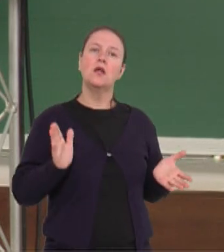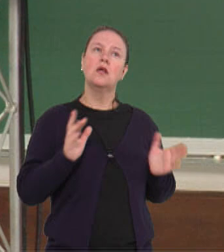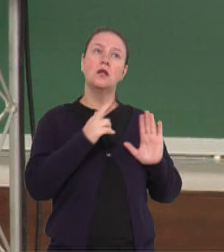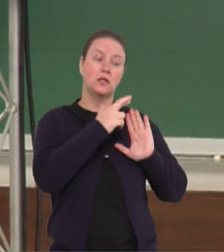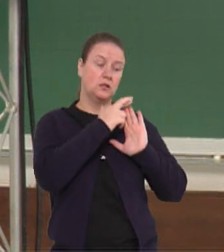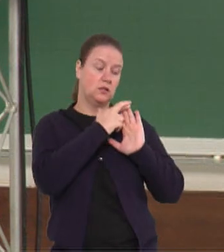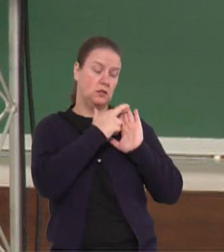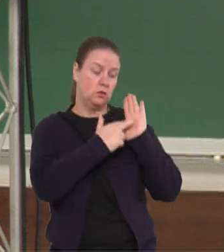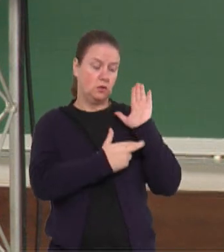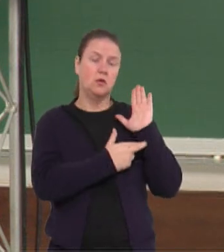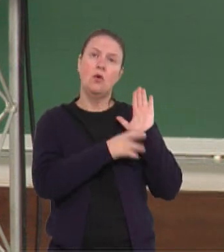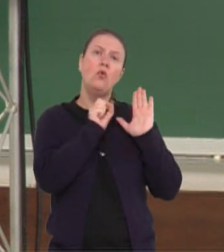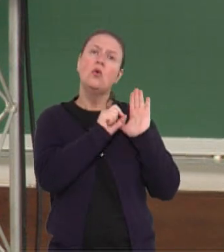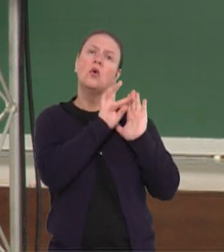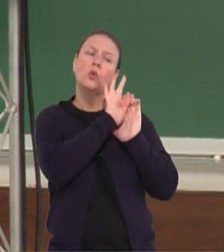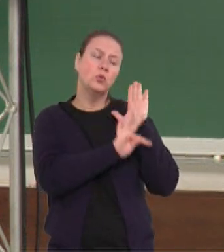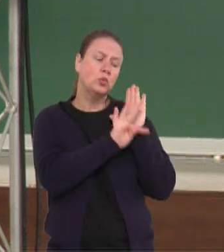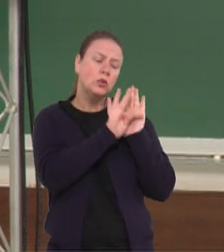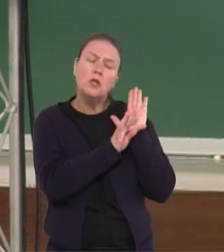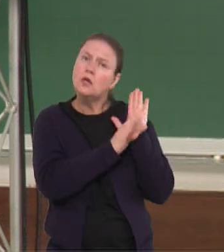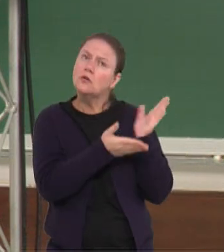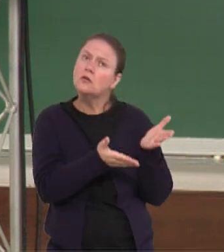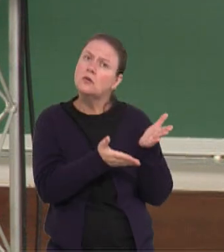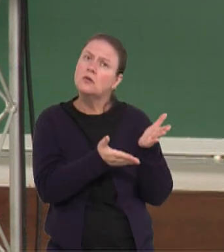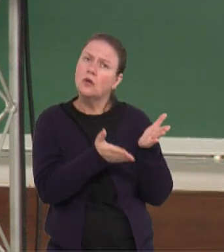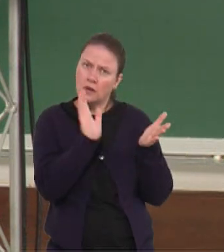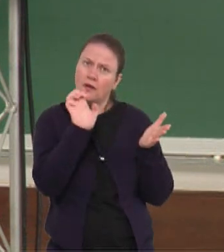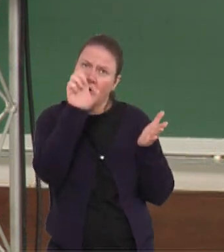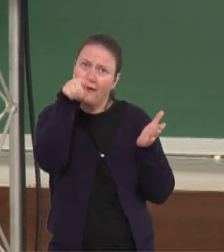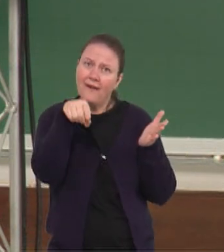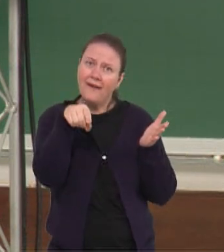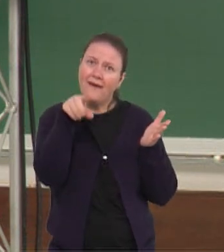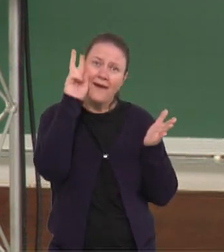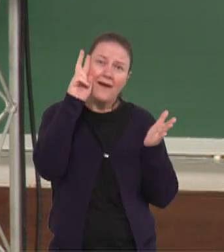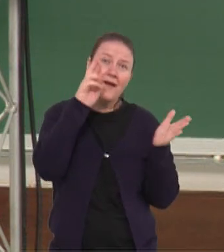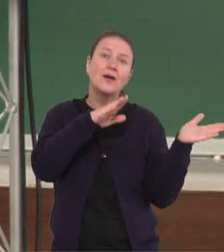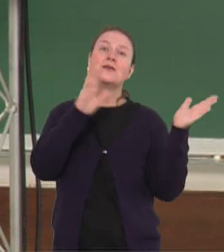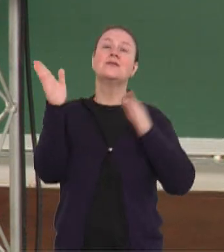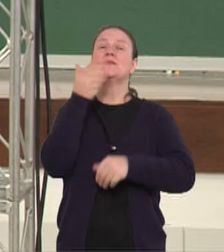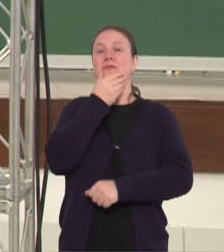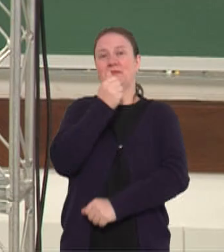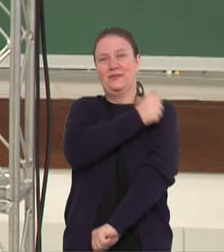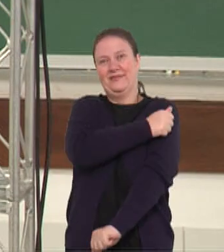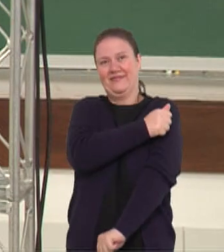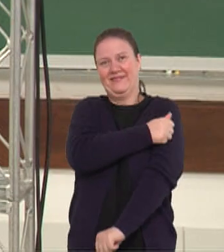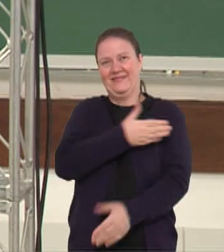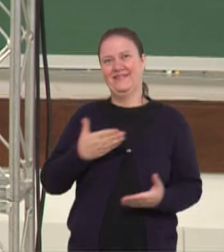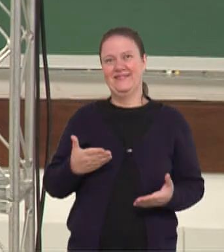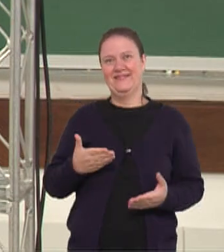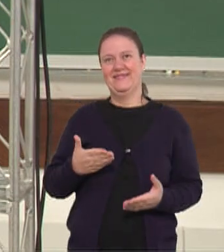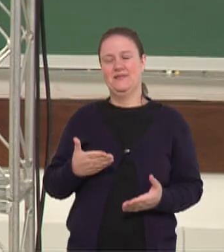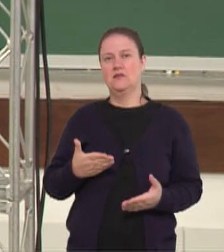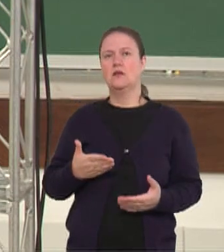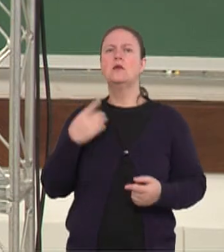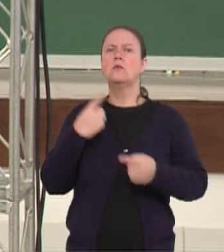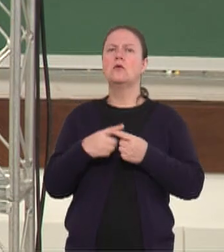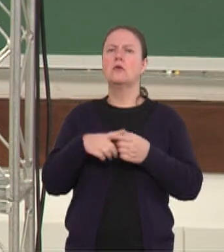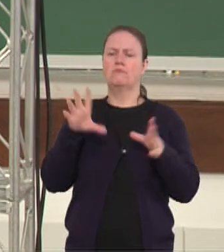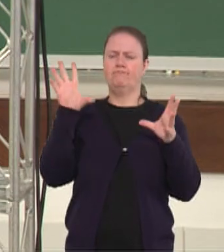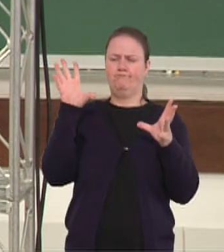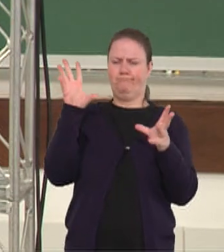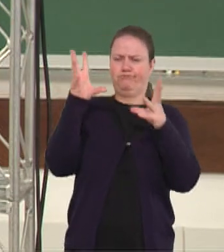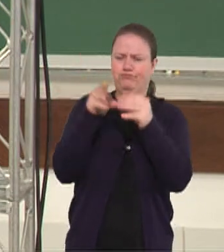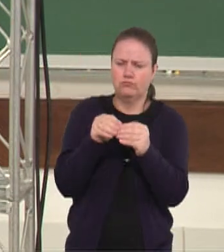é a história do Leonardo. Então, pessoal, por que isso é um enredo? Porque o Leonardo, ele resume